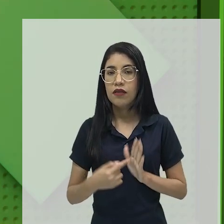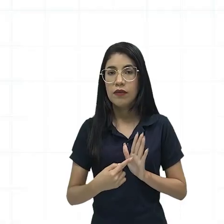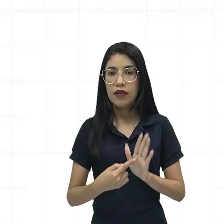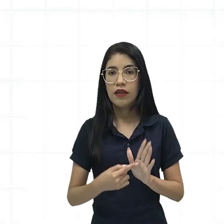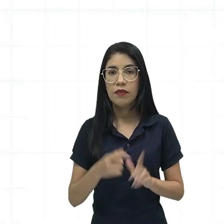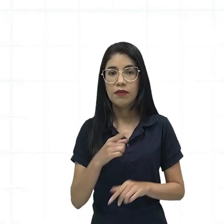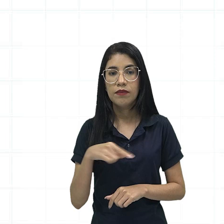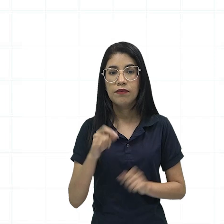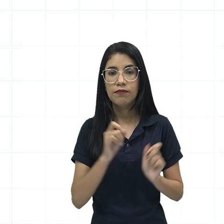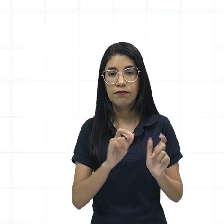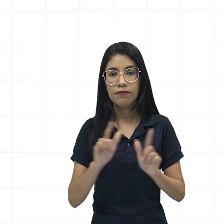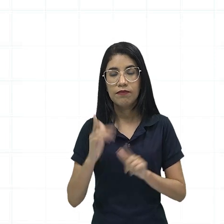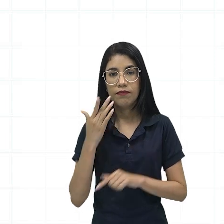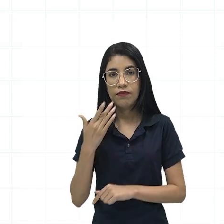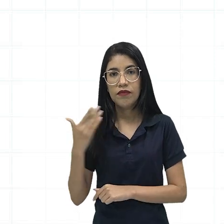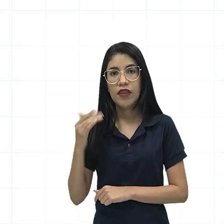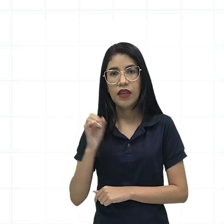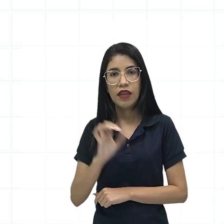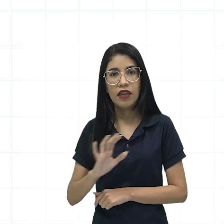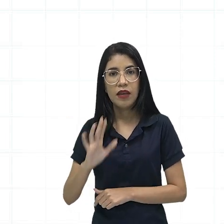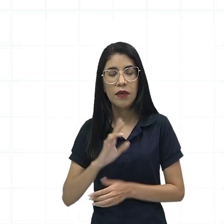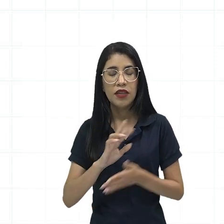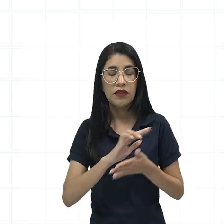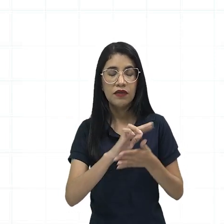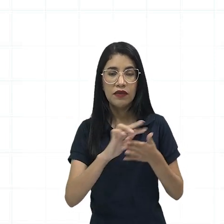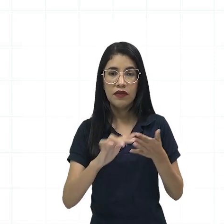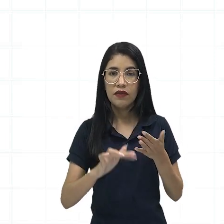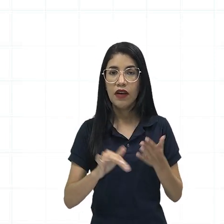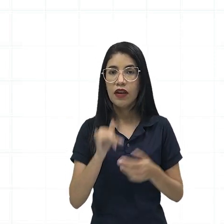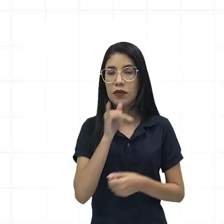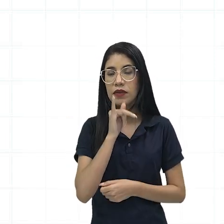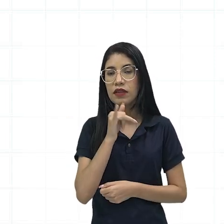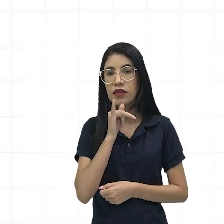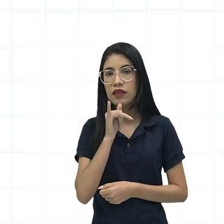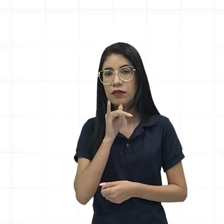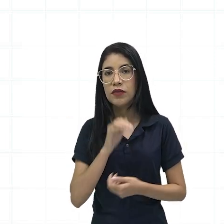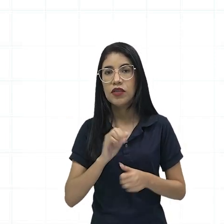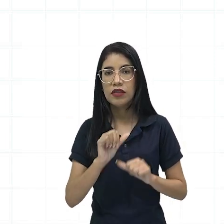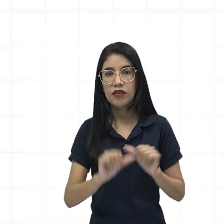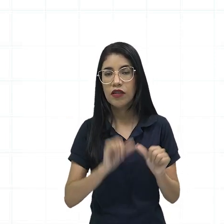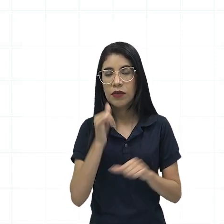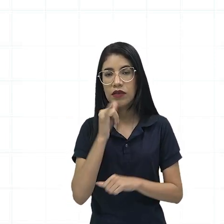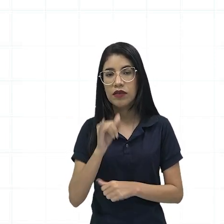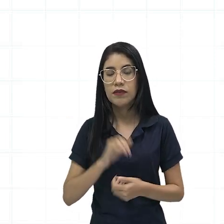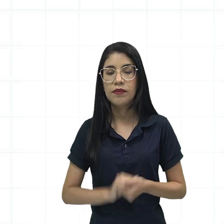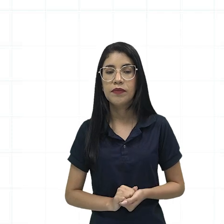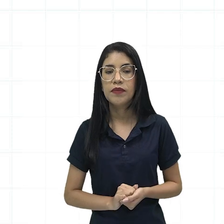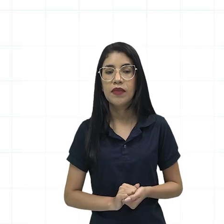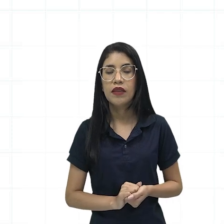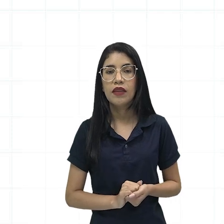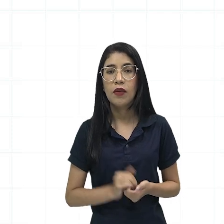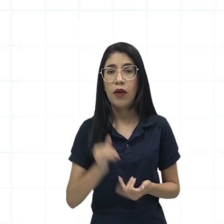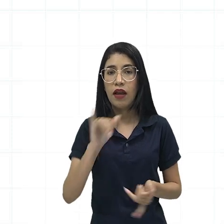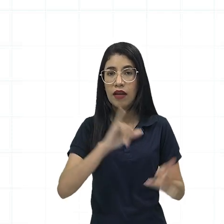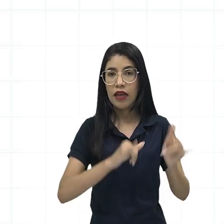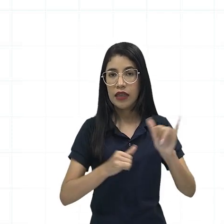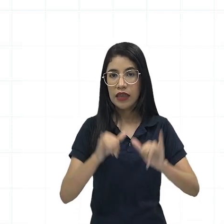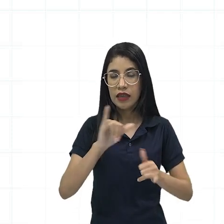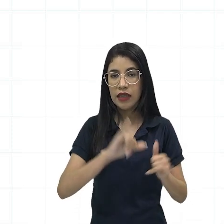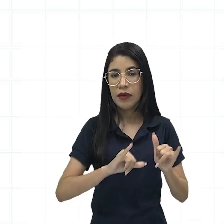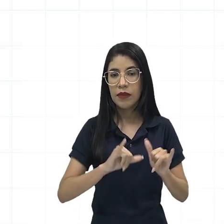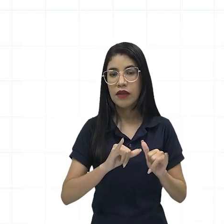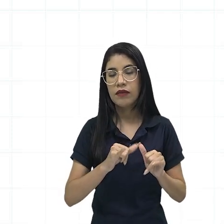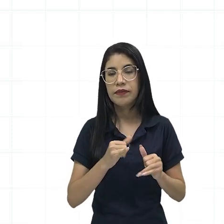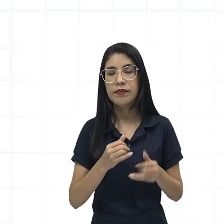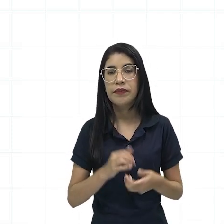uma cartela onde nós temos outros exemplos, né? Então, olha, energia química.